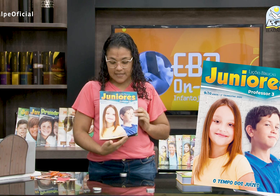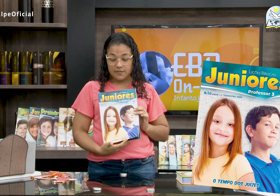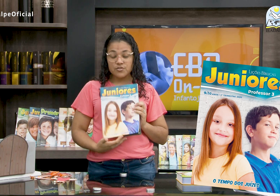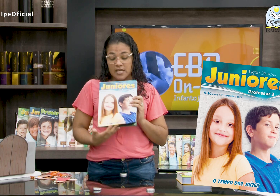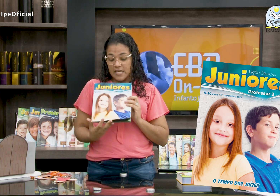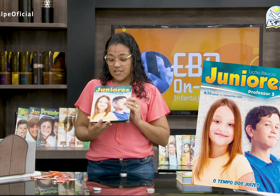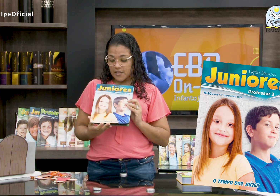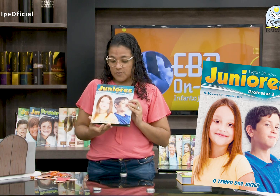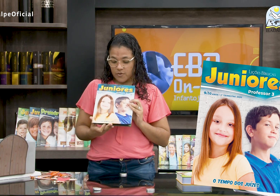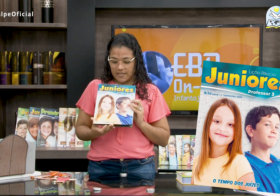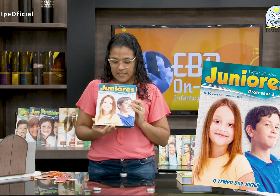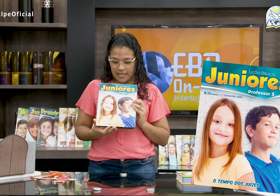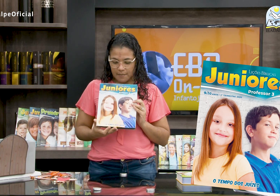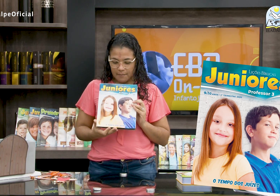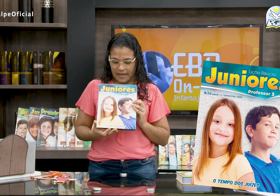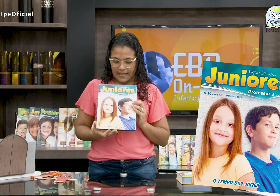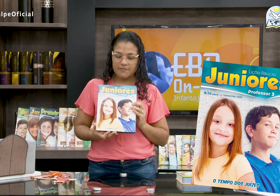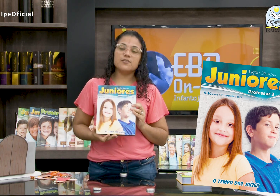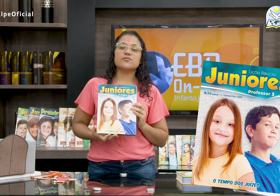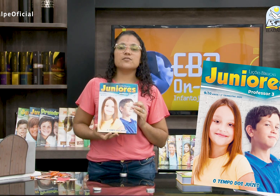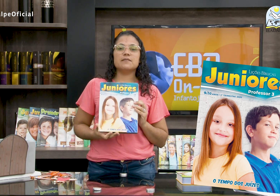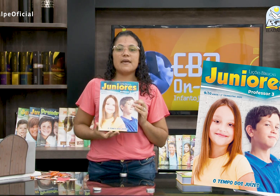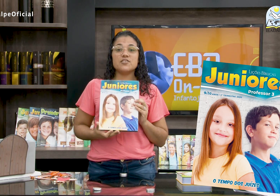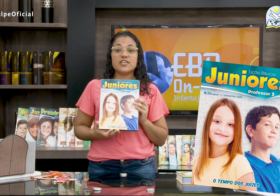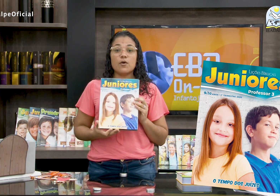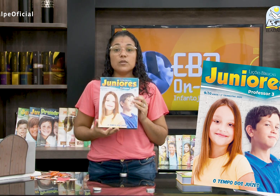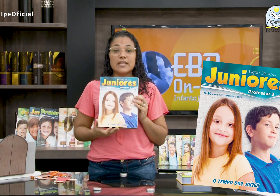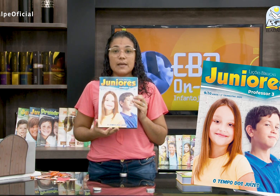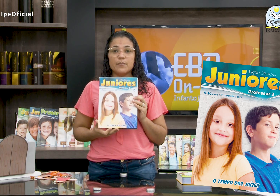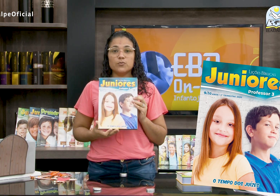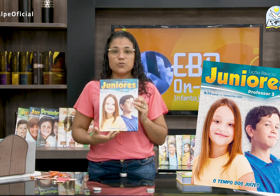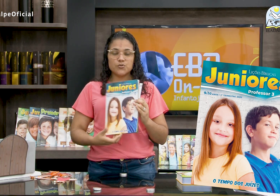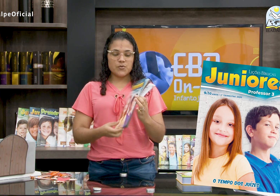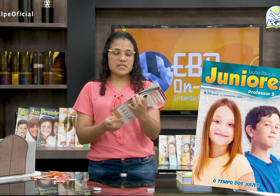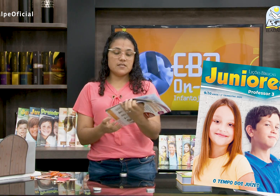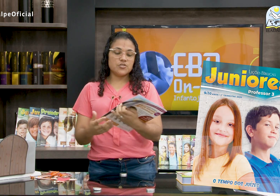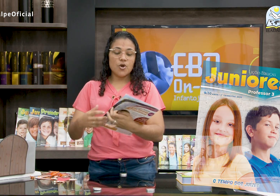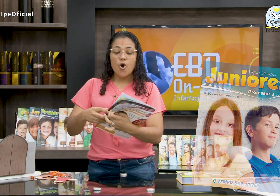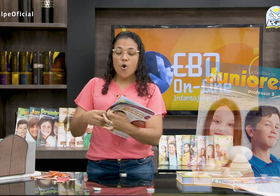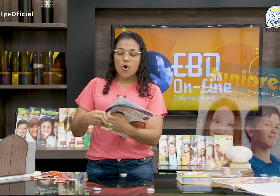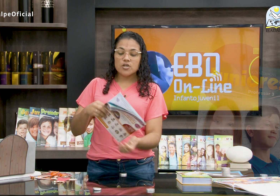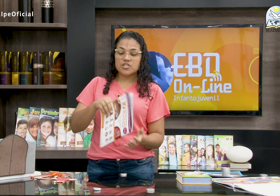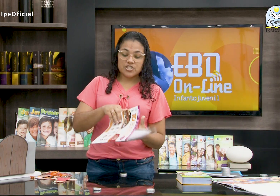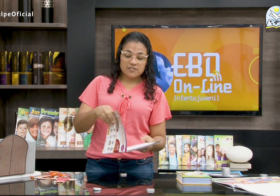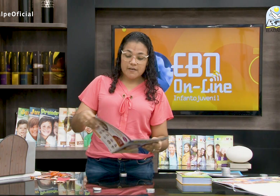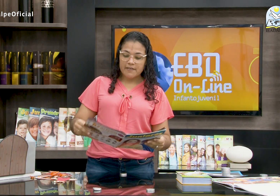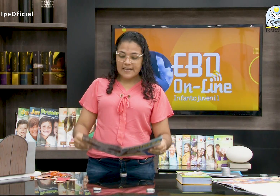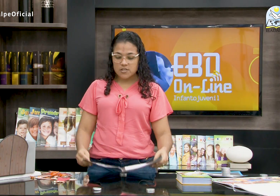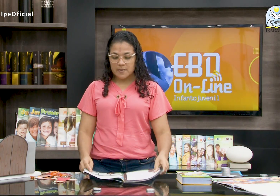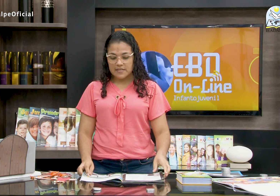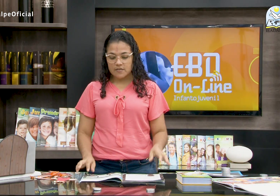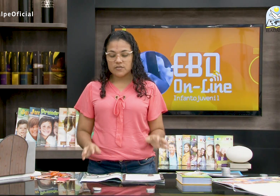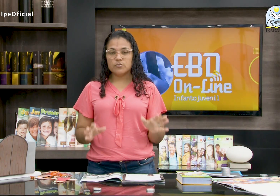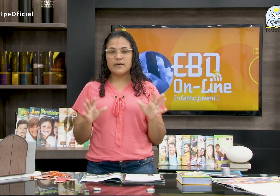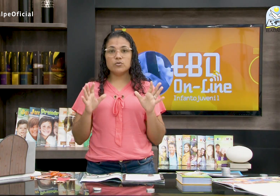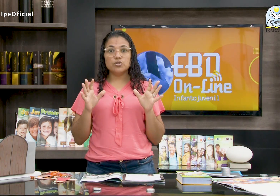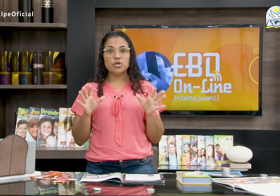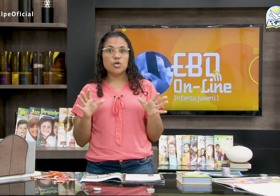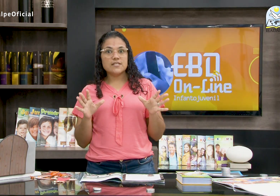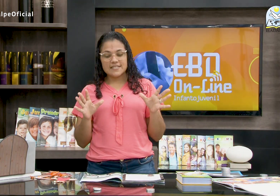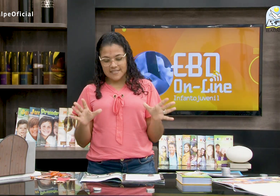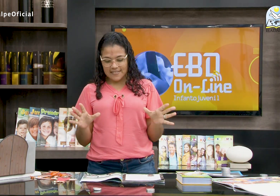10 anos. E estamos com esse tema maravilhoso do trimestre, que é o tempo dos juízes. Hoje a gente vai falar sobre a lição de